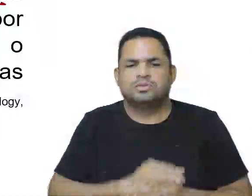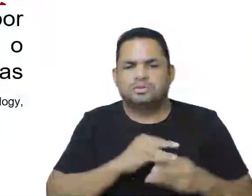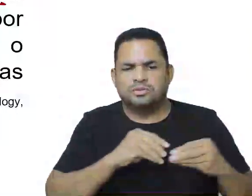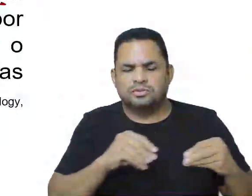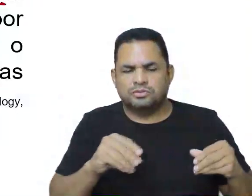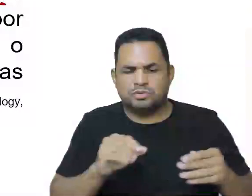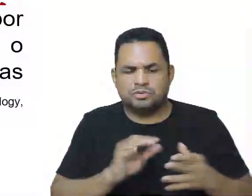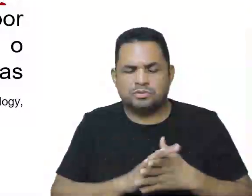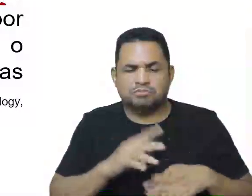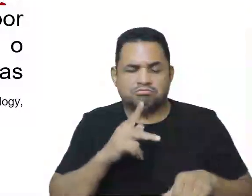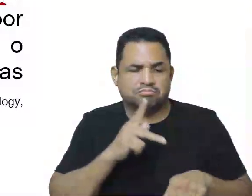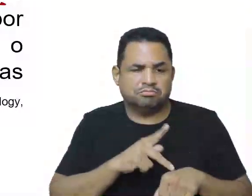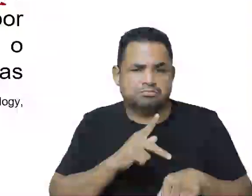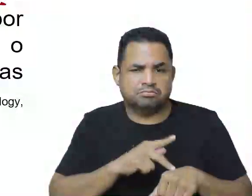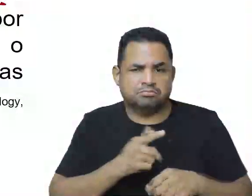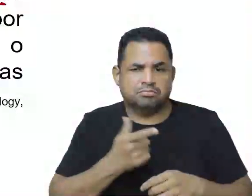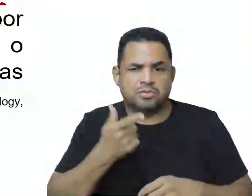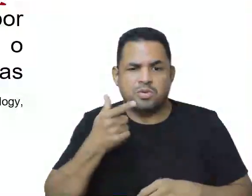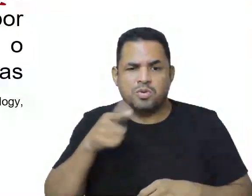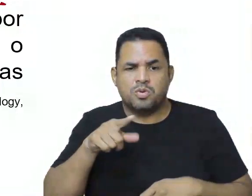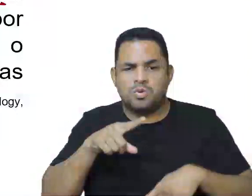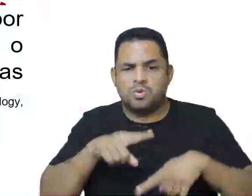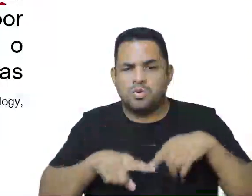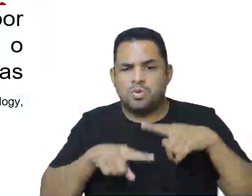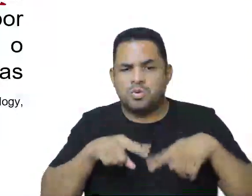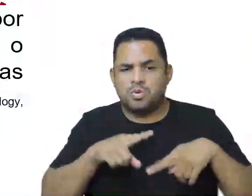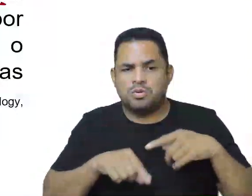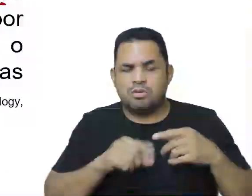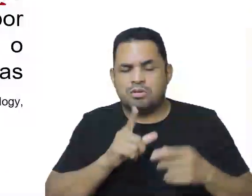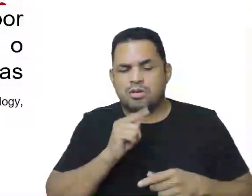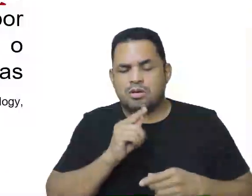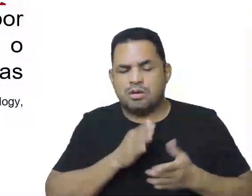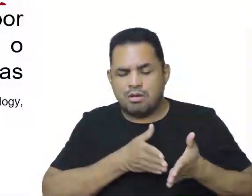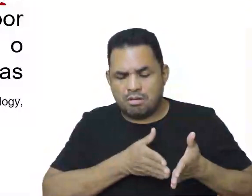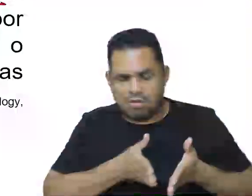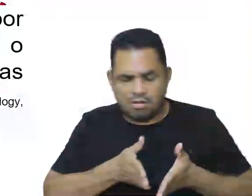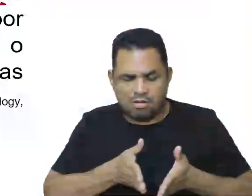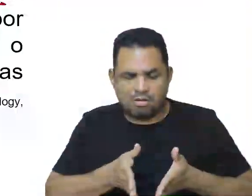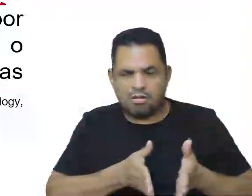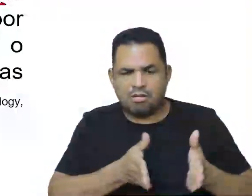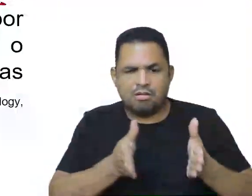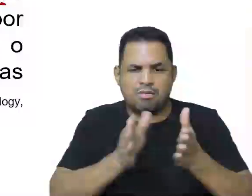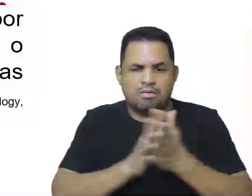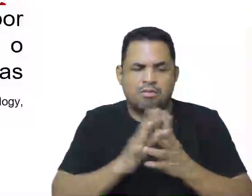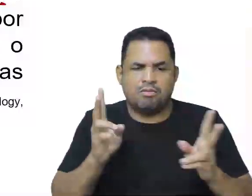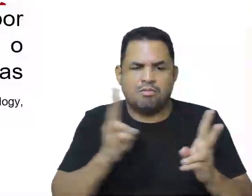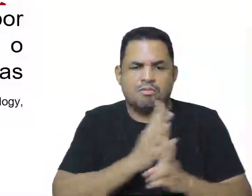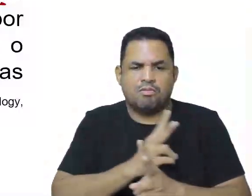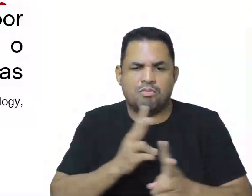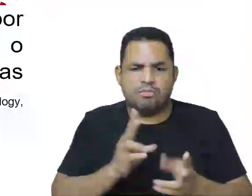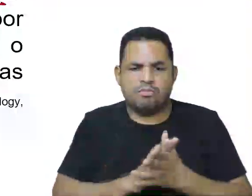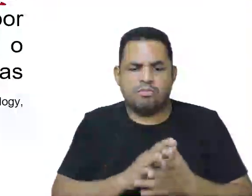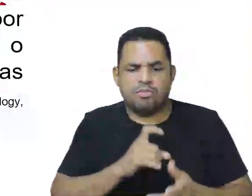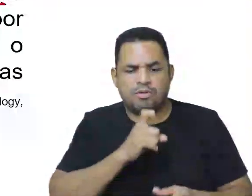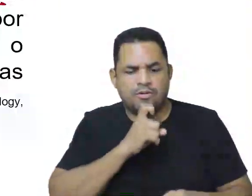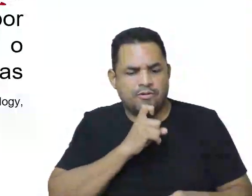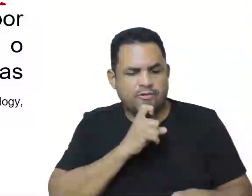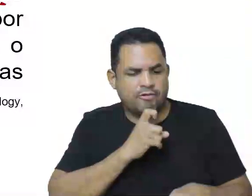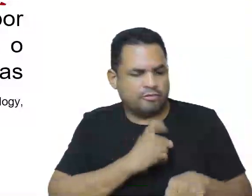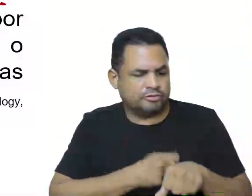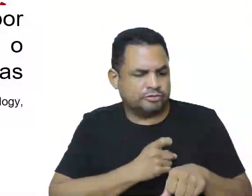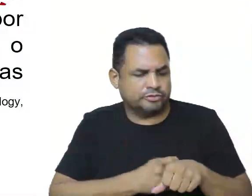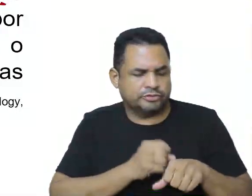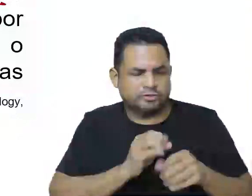rocha, por outros agentes de transporte como a água corrente, o vento, o gelo,